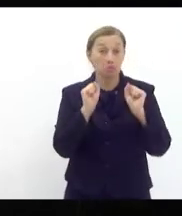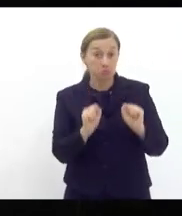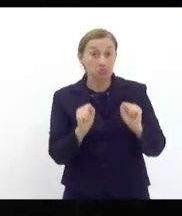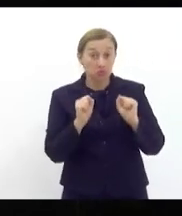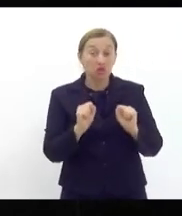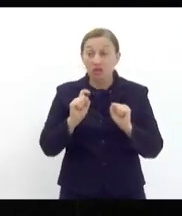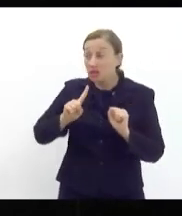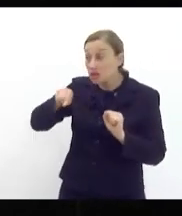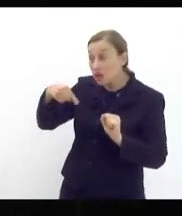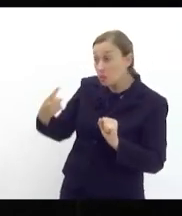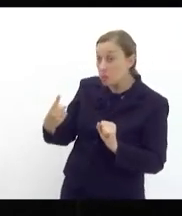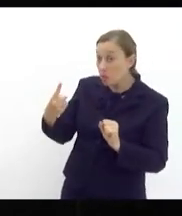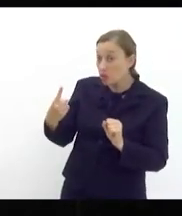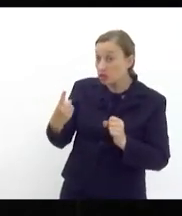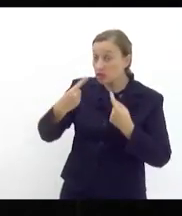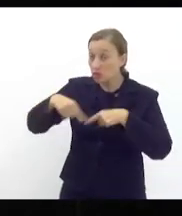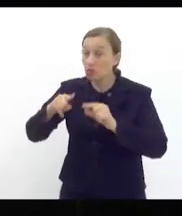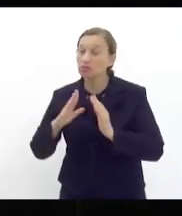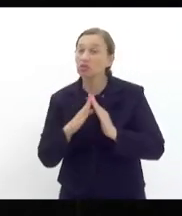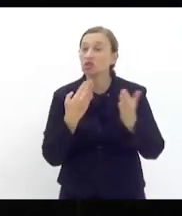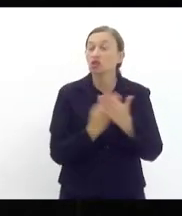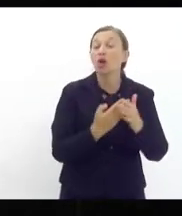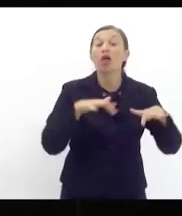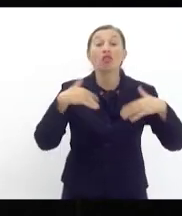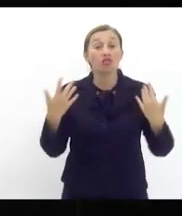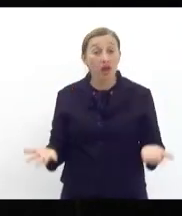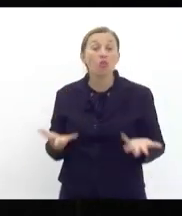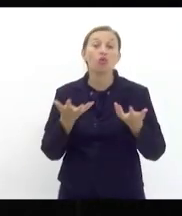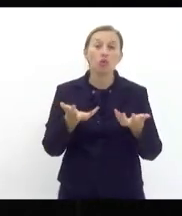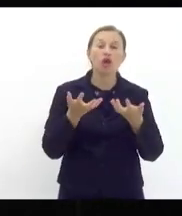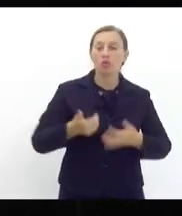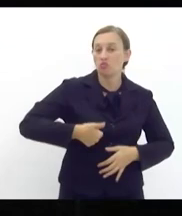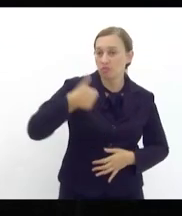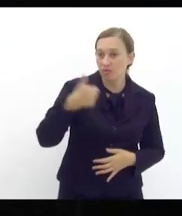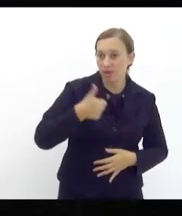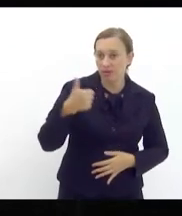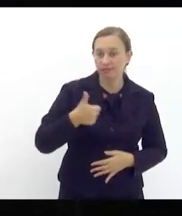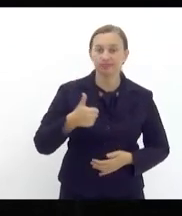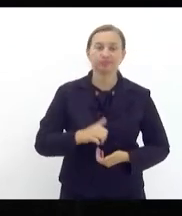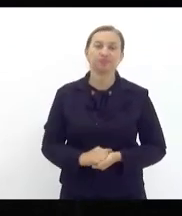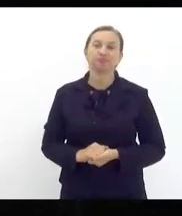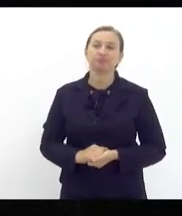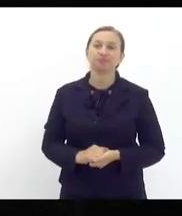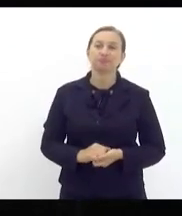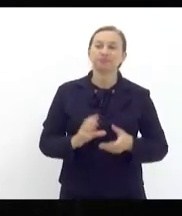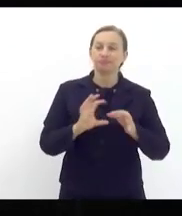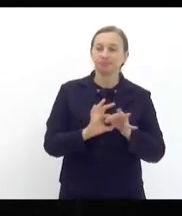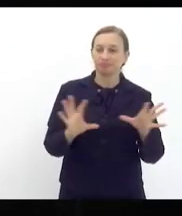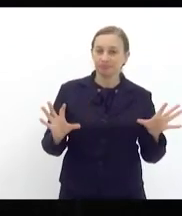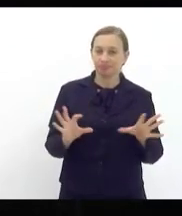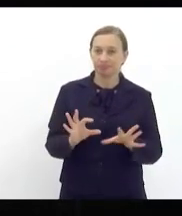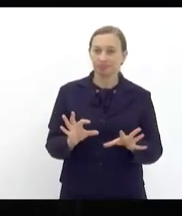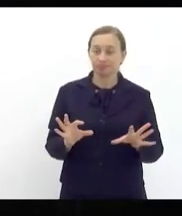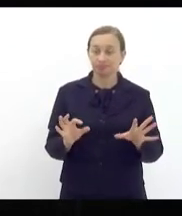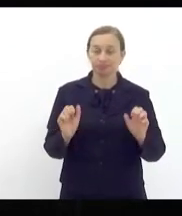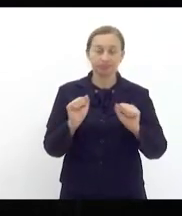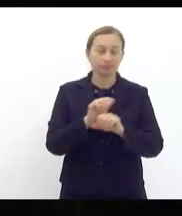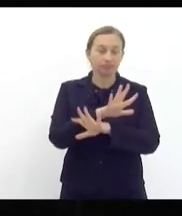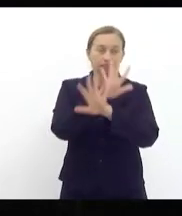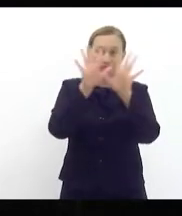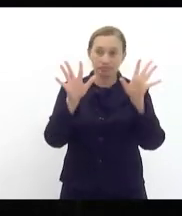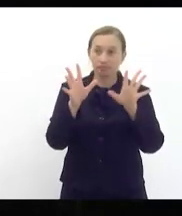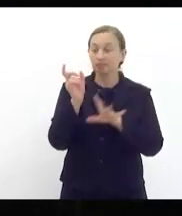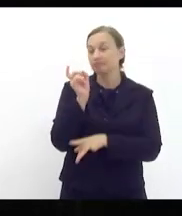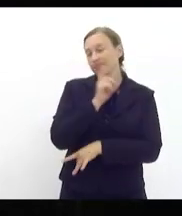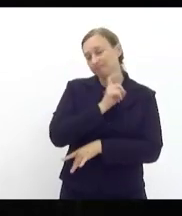depois fazer ataque nas escolas então eu quero primeiro deixar absolutamente claro que